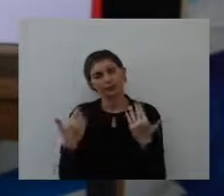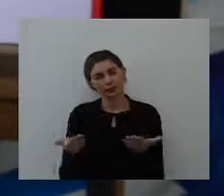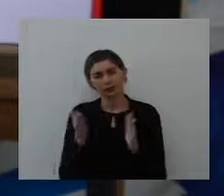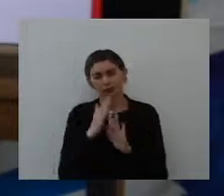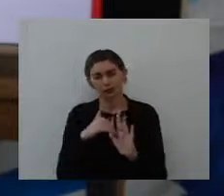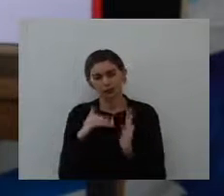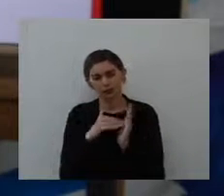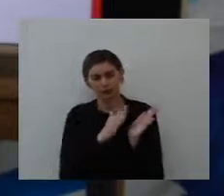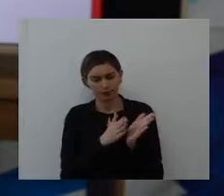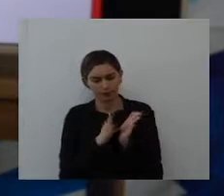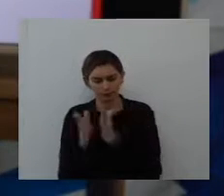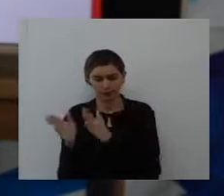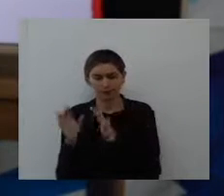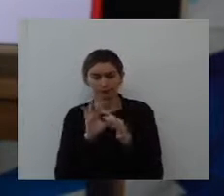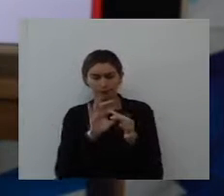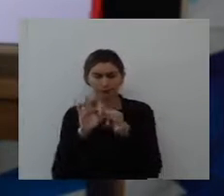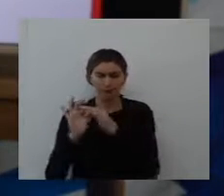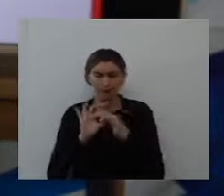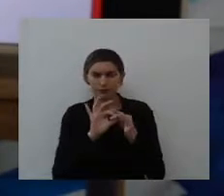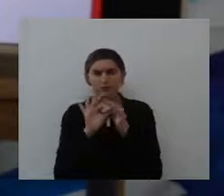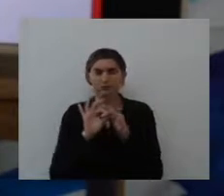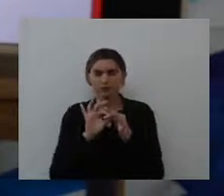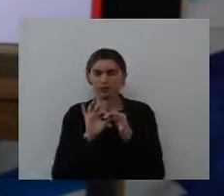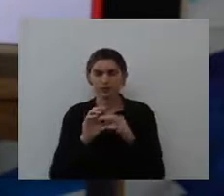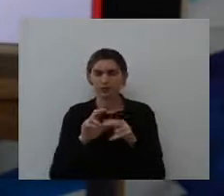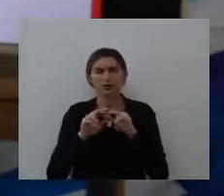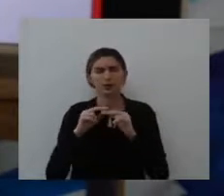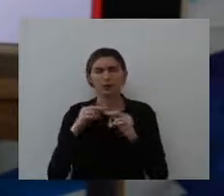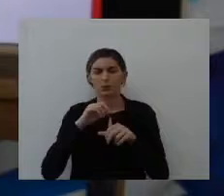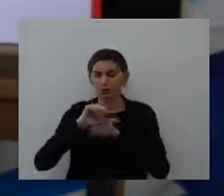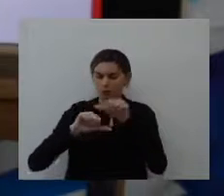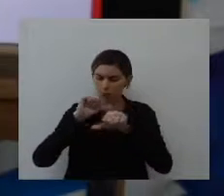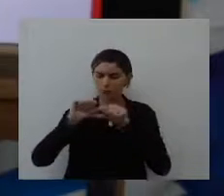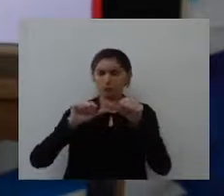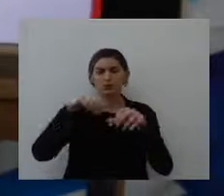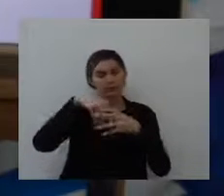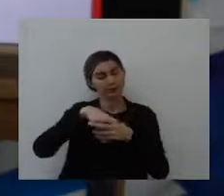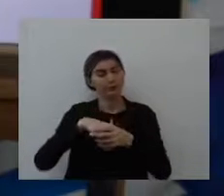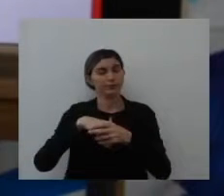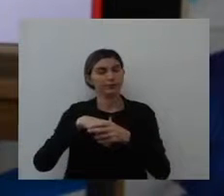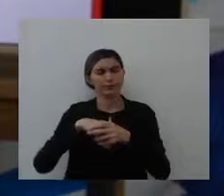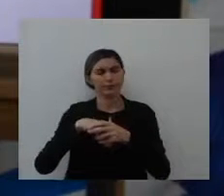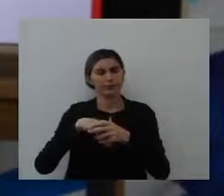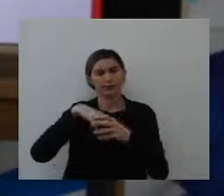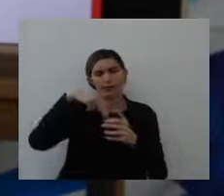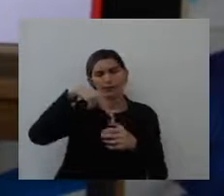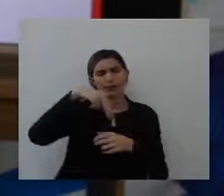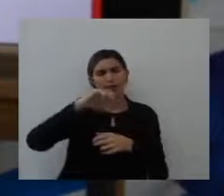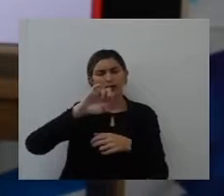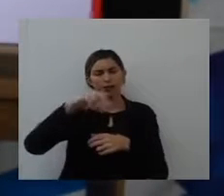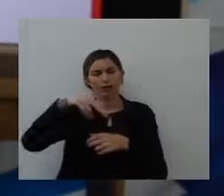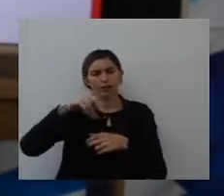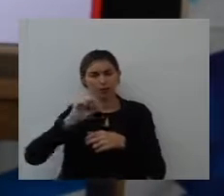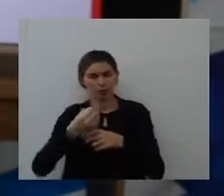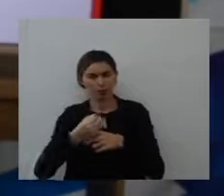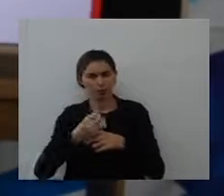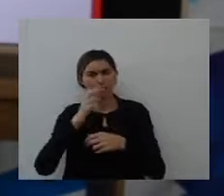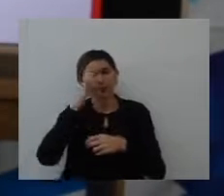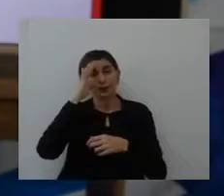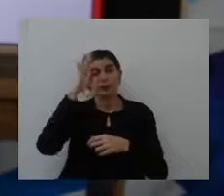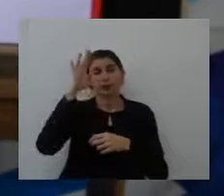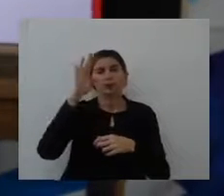esse processo de união resultou em mudanças internas nos genus, mudanças internas